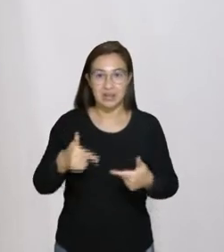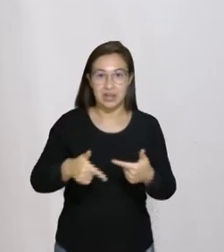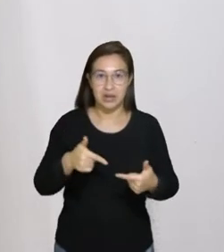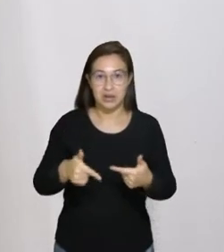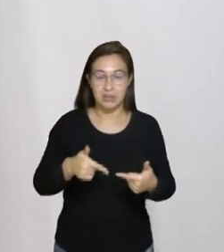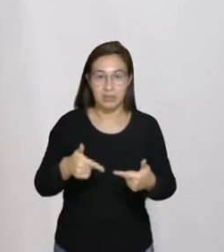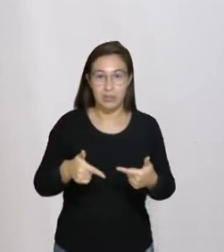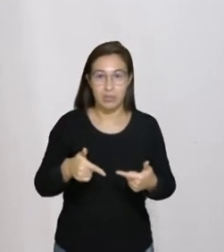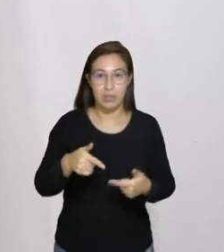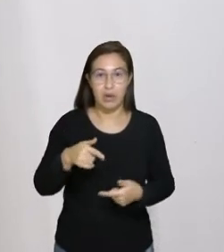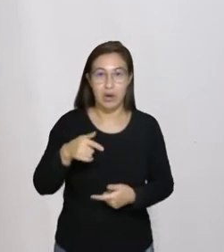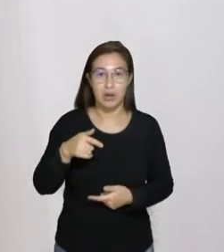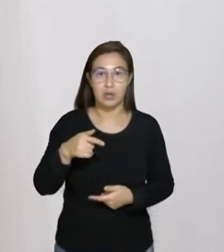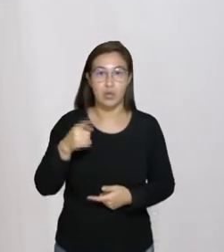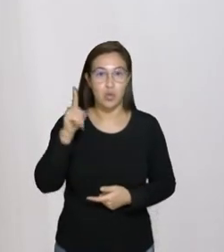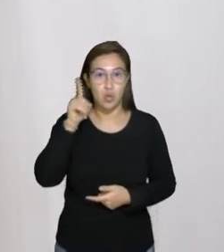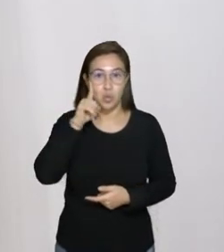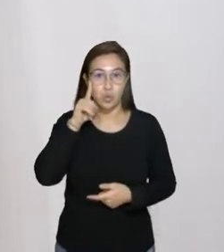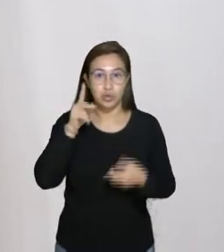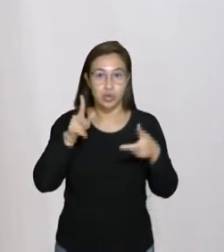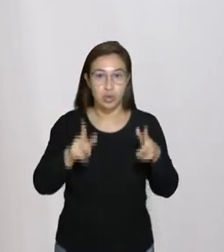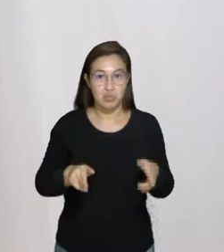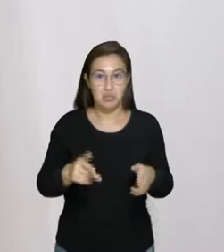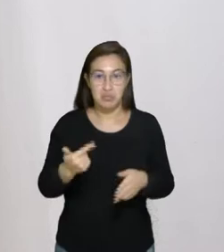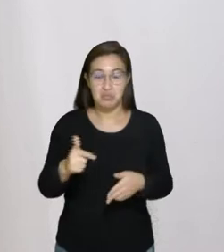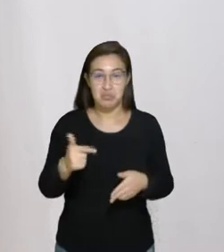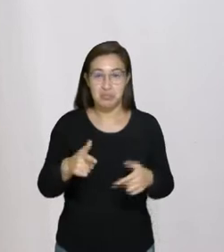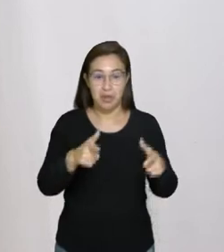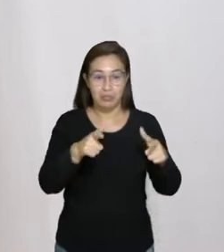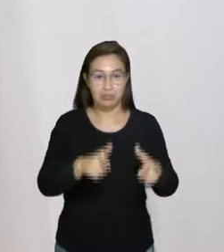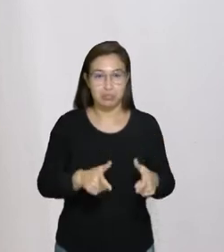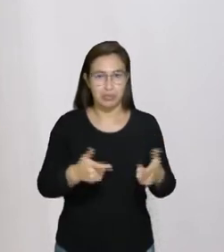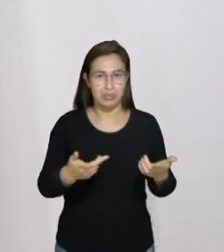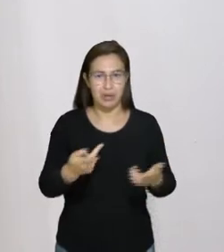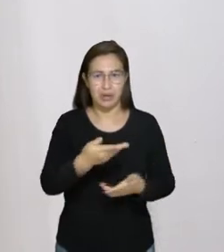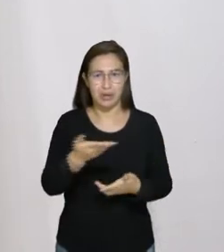dia, não tem lugar para todos.